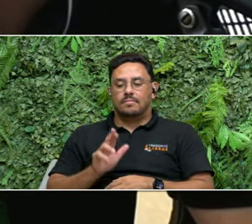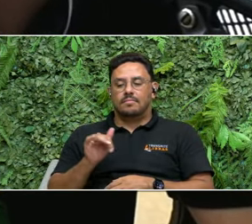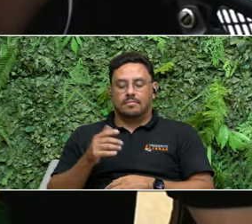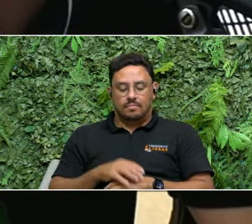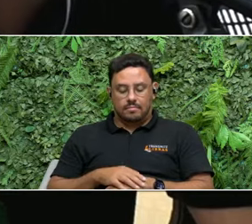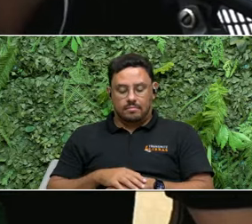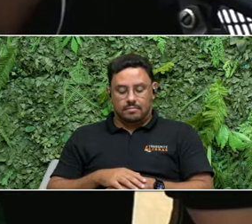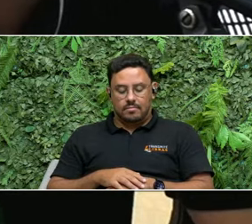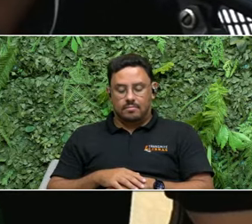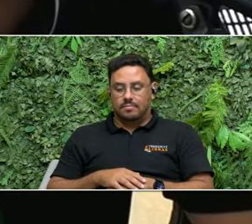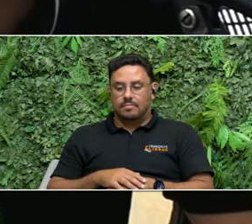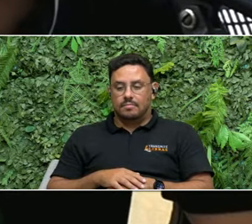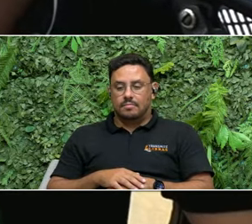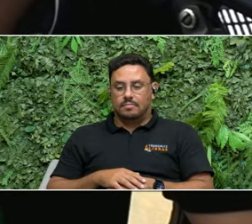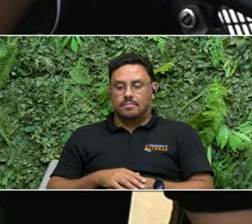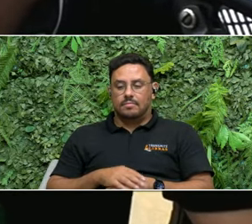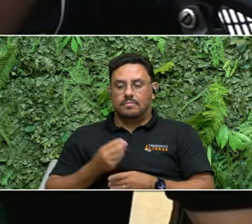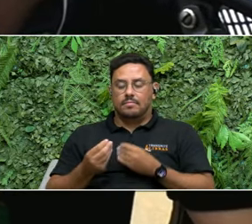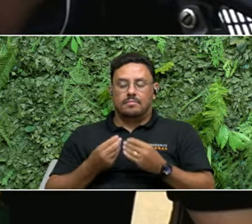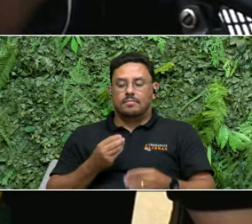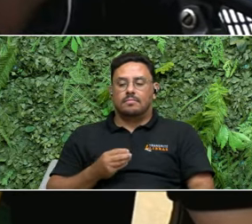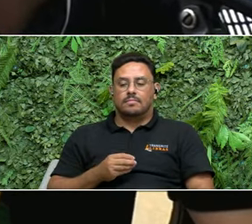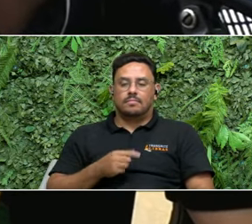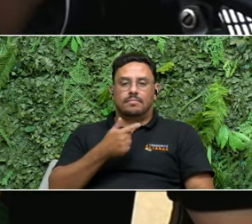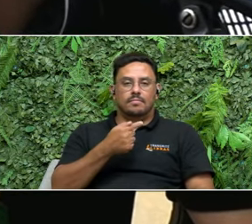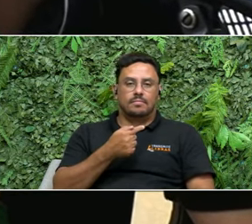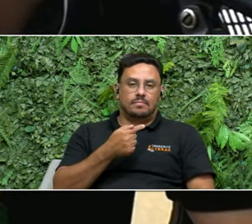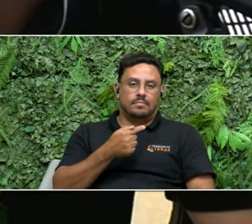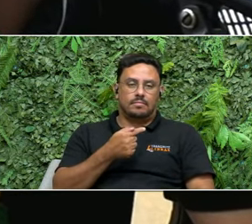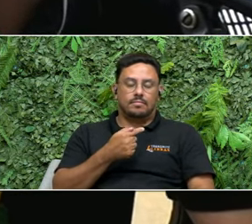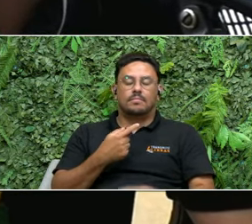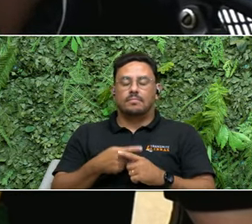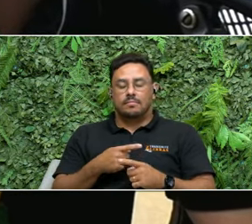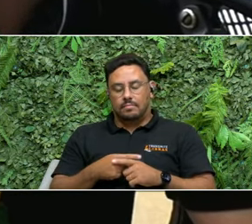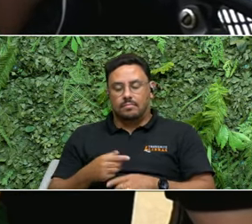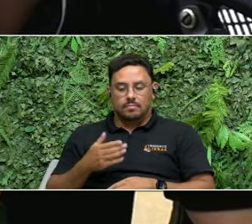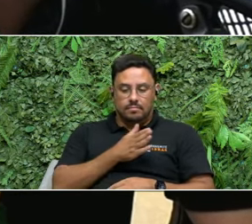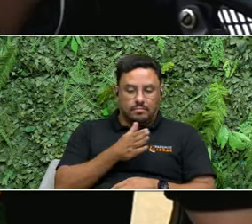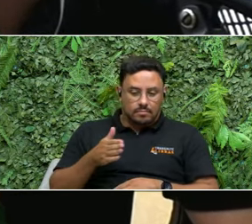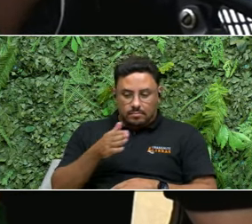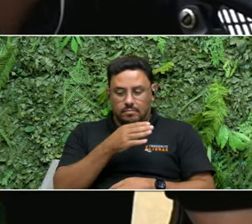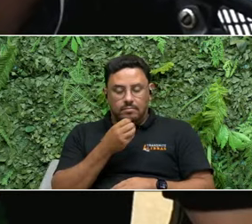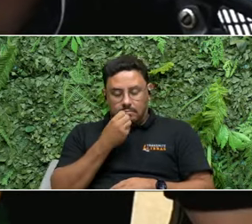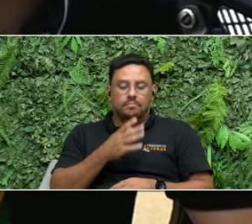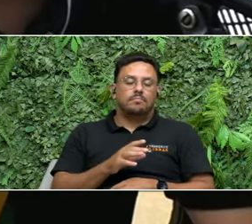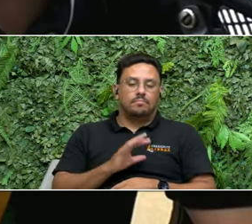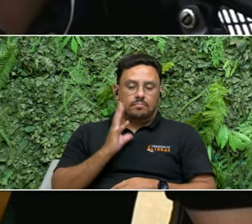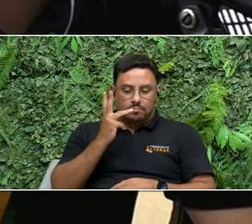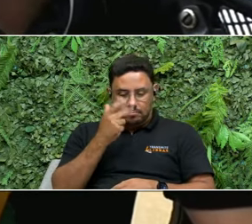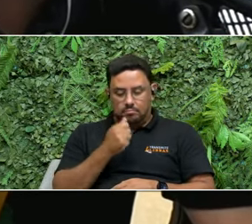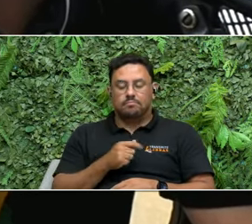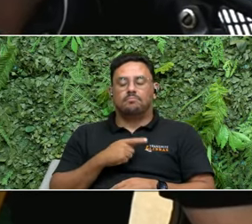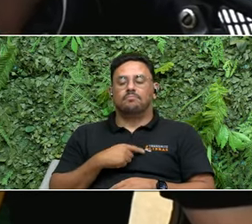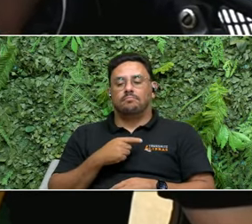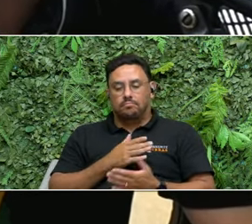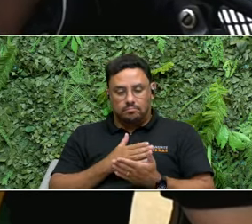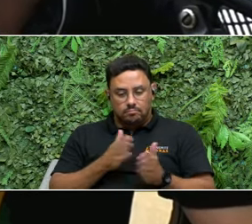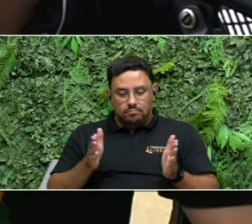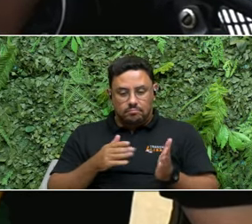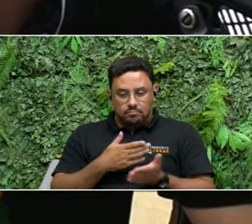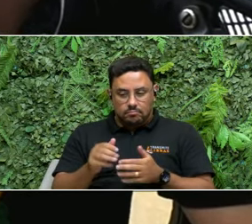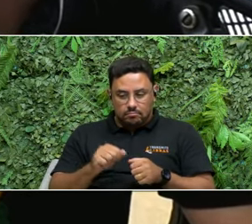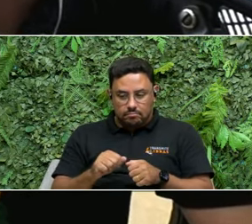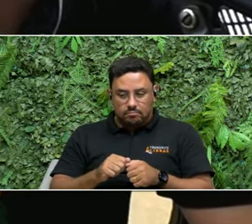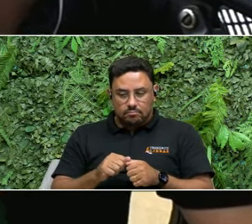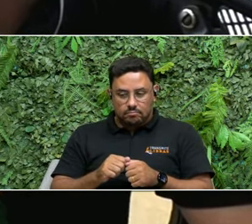achei que você ia p pro gêmeas vai vai levar um set o fux que para mim a jogada do gol dele foi maravilhosa ele abriu o caminho pro Atlético